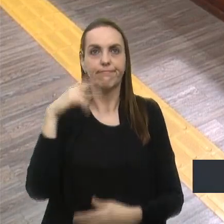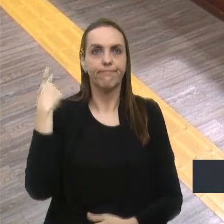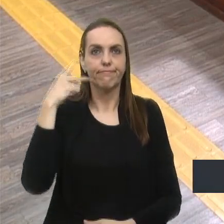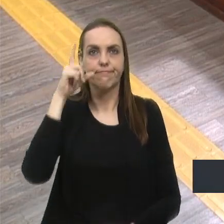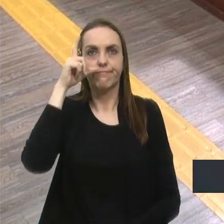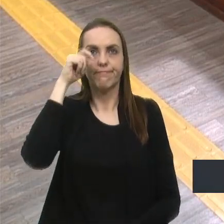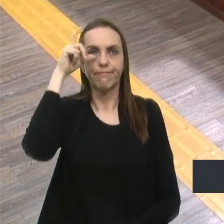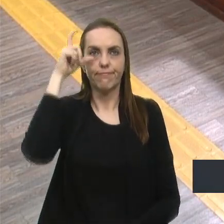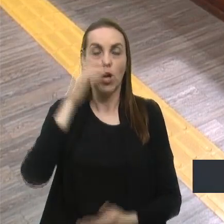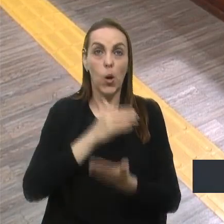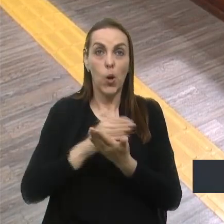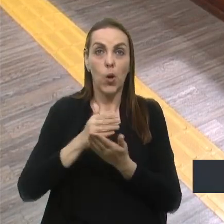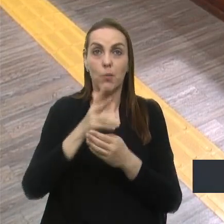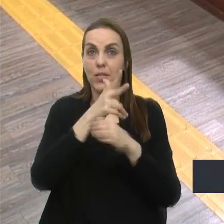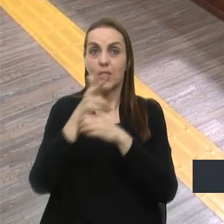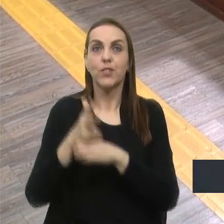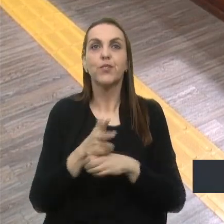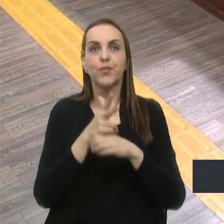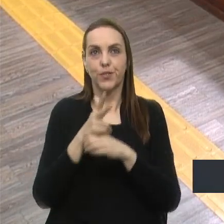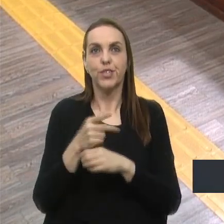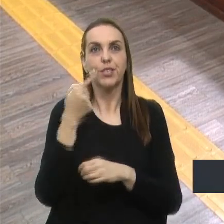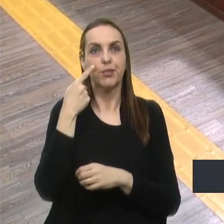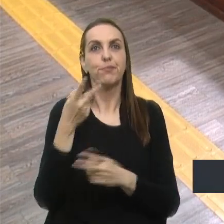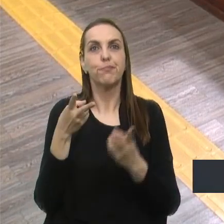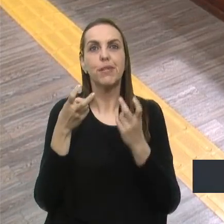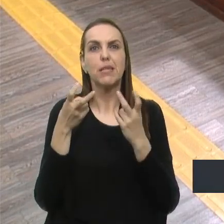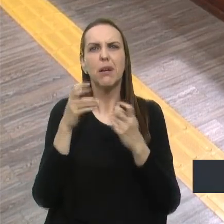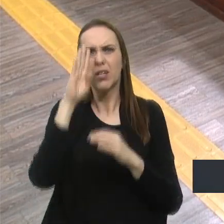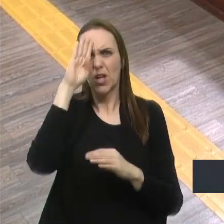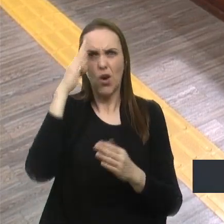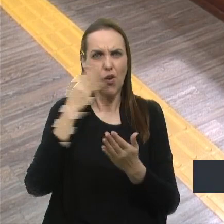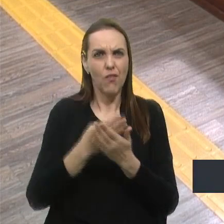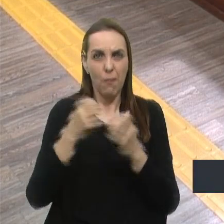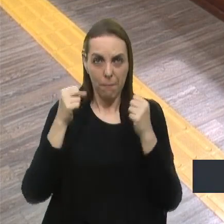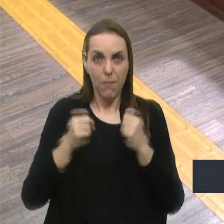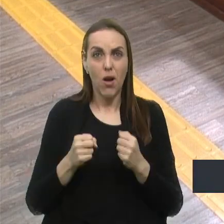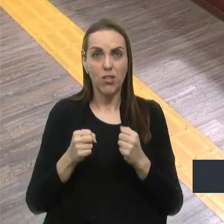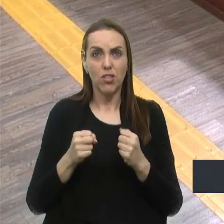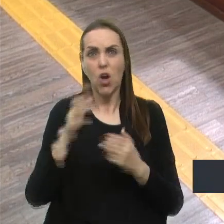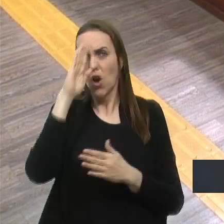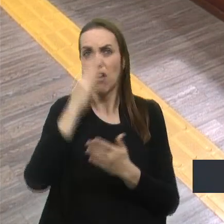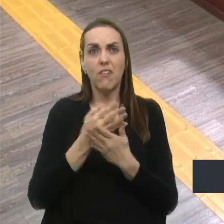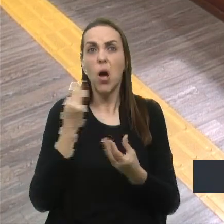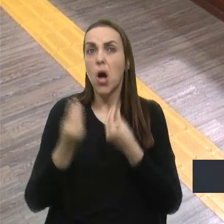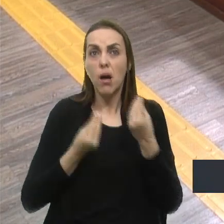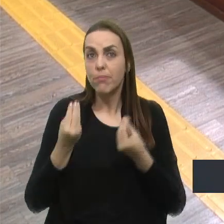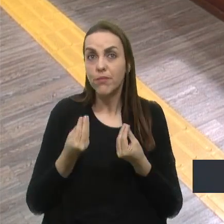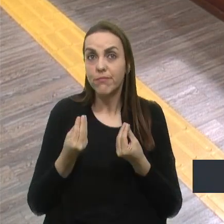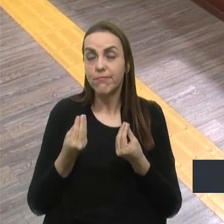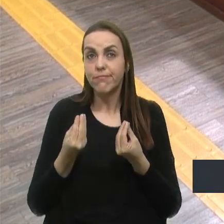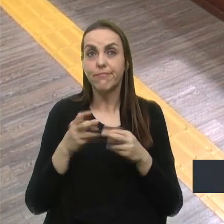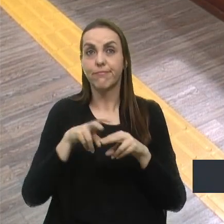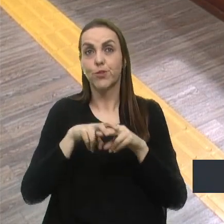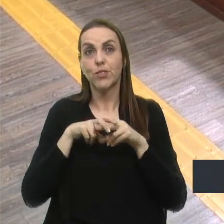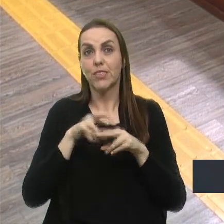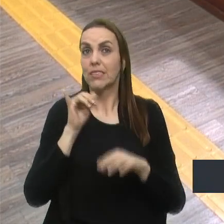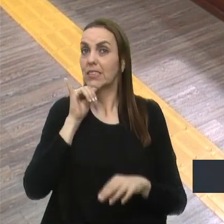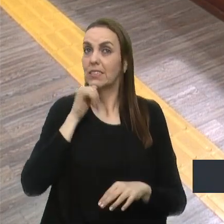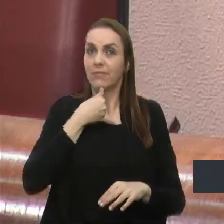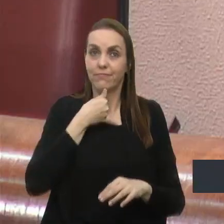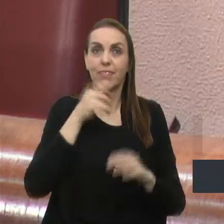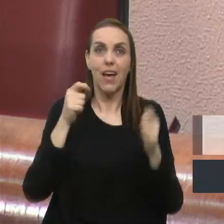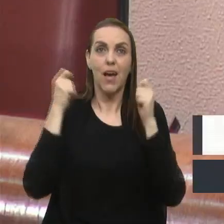com esse vídeo escutando, né, nesse tu pode confiar. Mas confiar onde? É por isso que, infelizmente, quando a gente tem uma